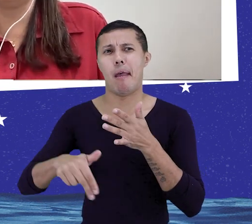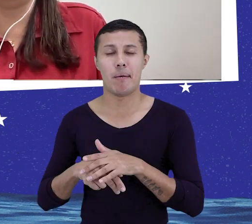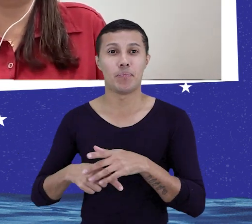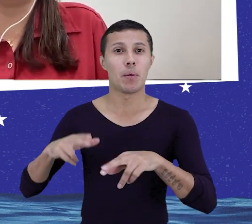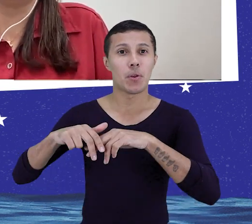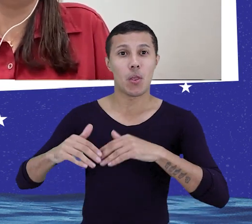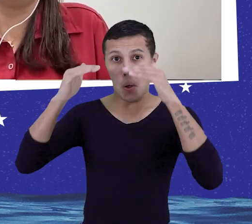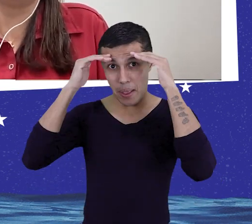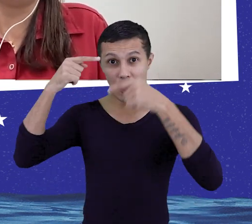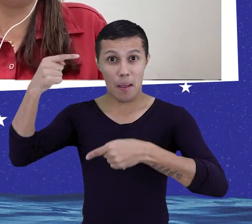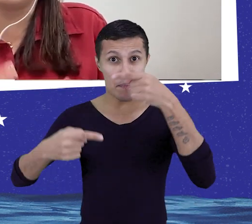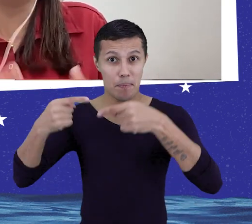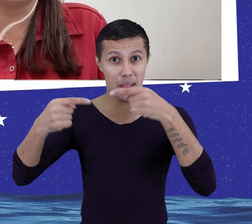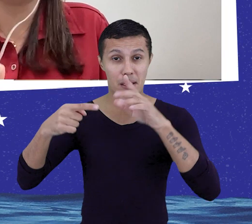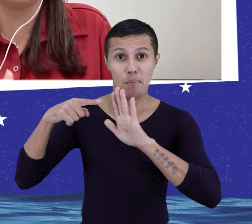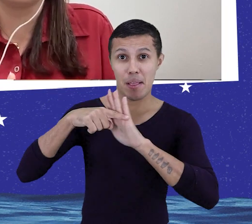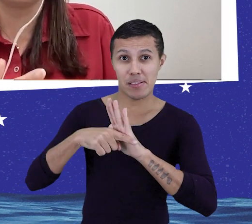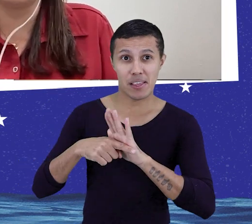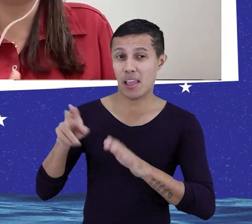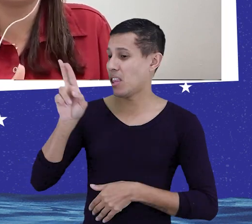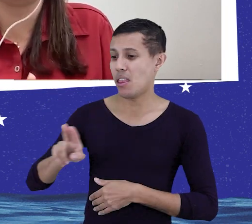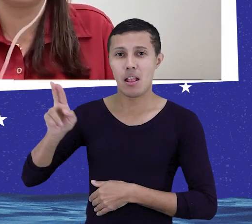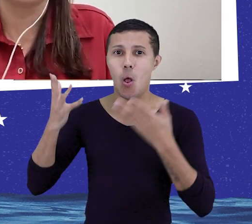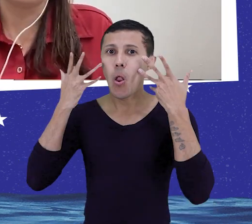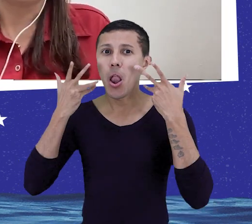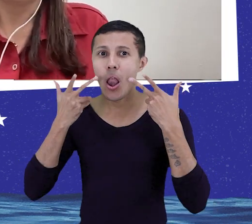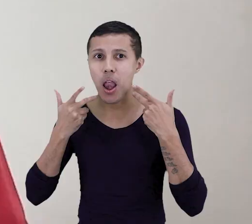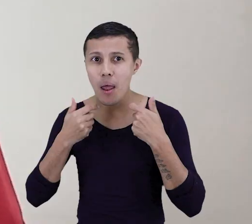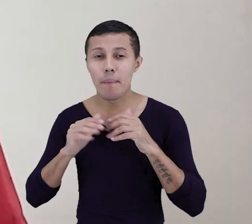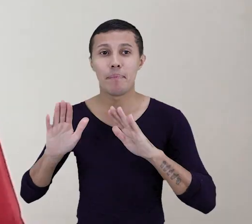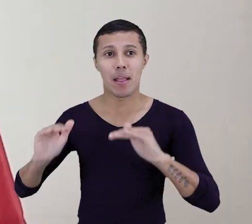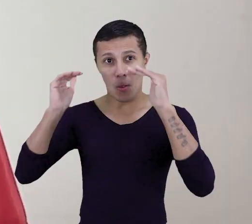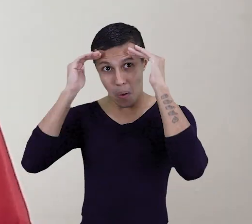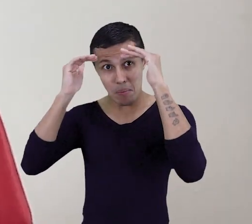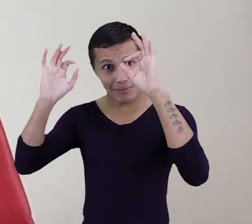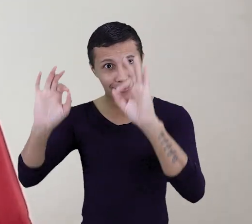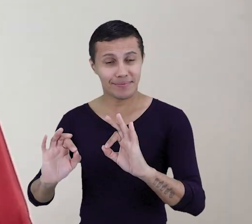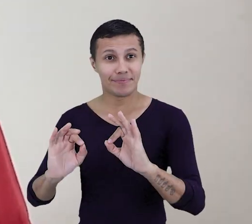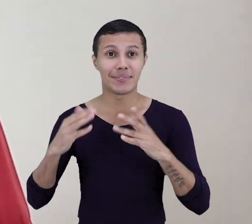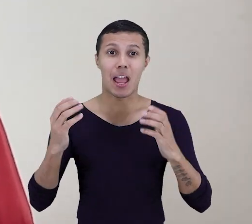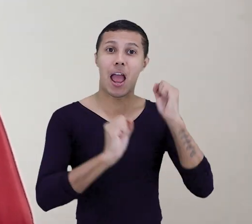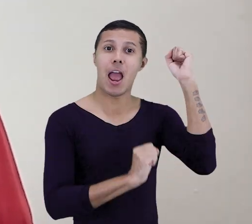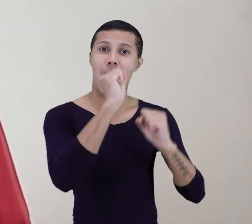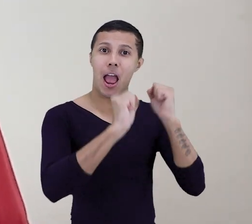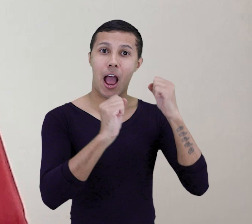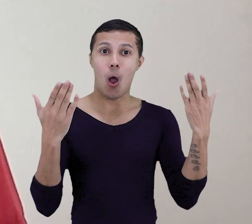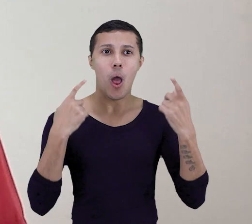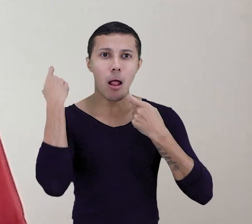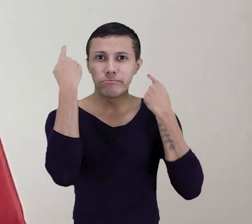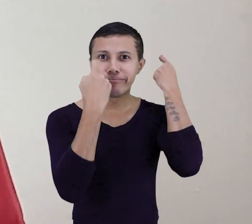de pesquisas não envolvendo animais, então eu estou seguindo, então a indústria está seguindo. E a indústria ela está